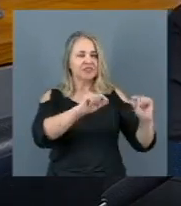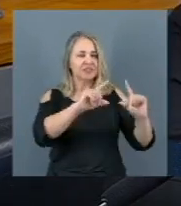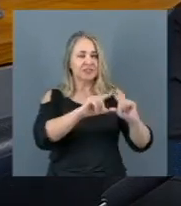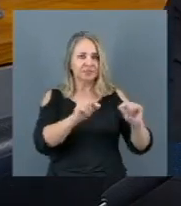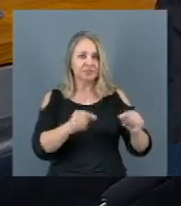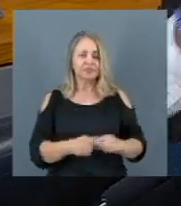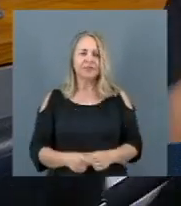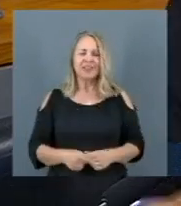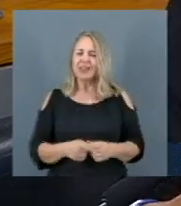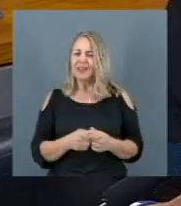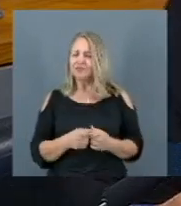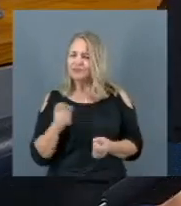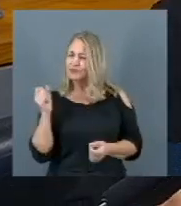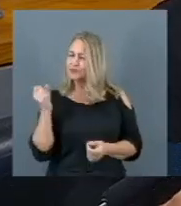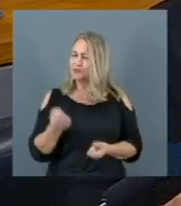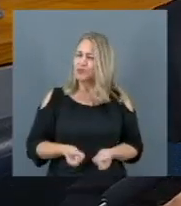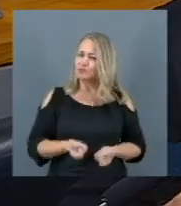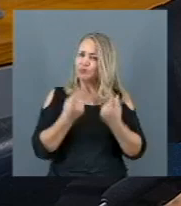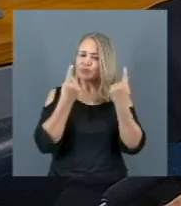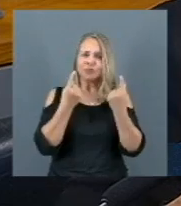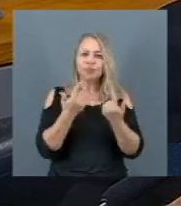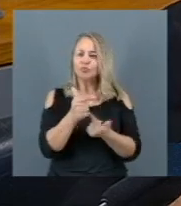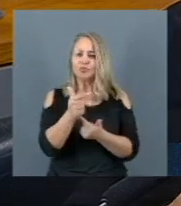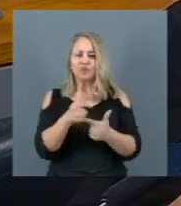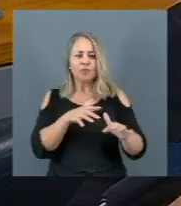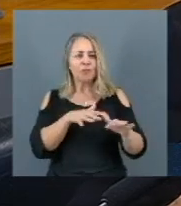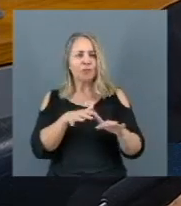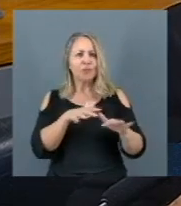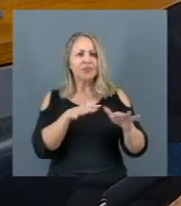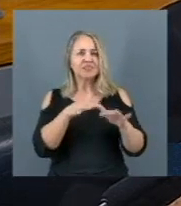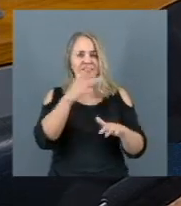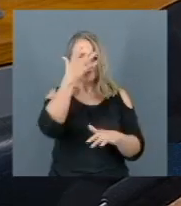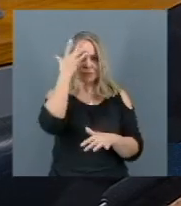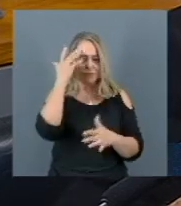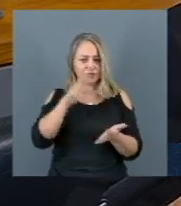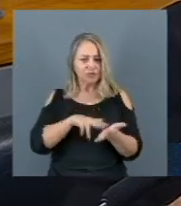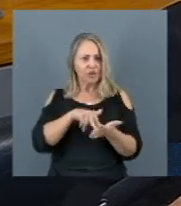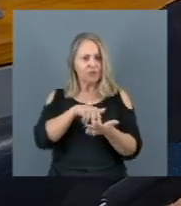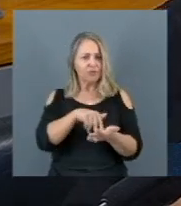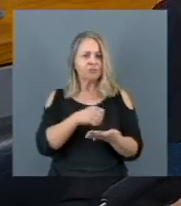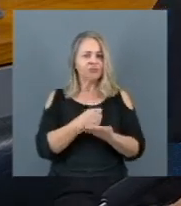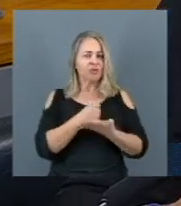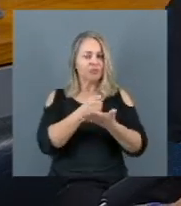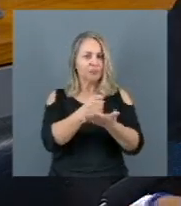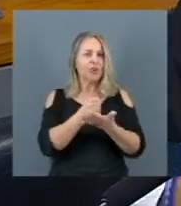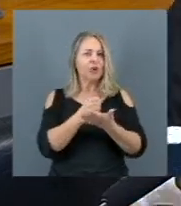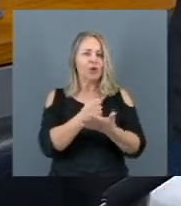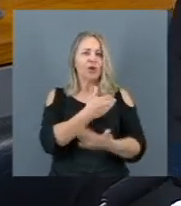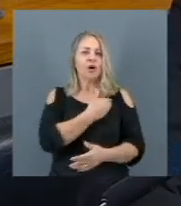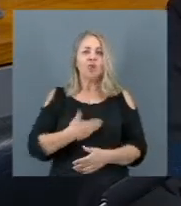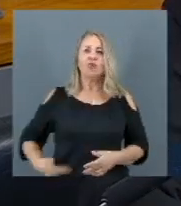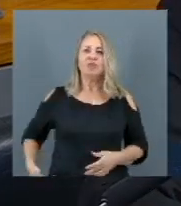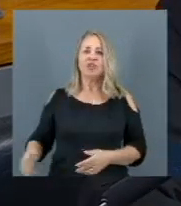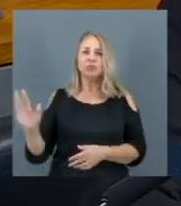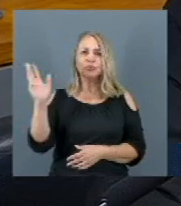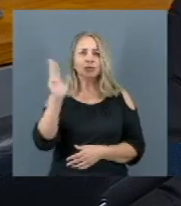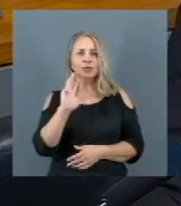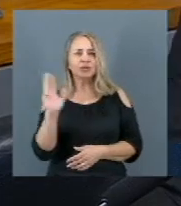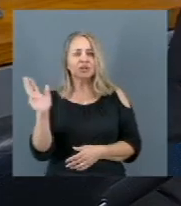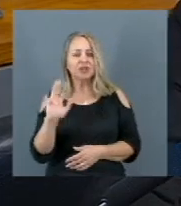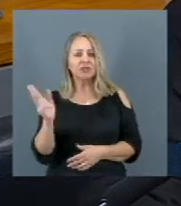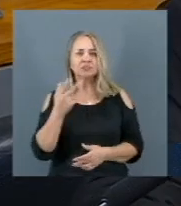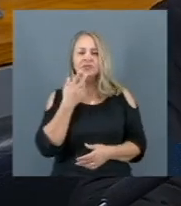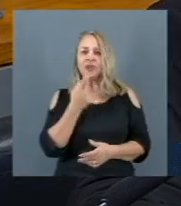não haver uma mobilização por parte da bancada de apoio ao governo Lula aqui nessa CPMI de prontamente não nos apoiar